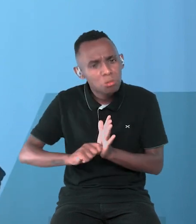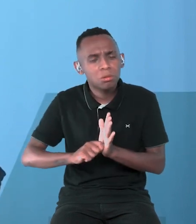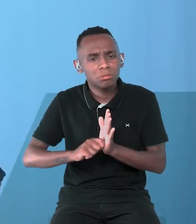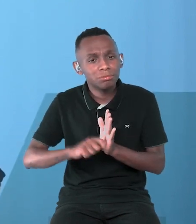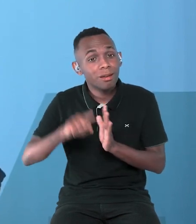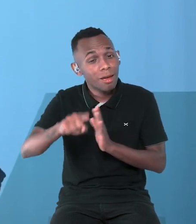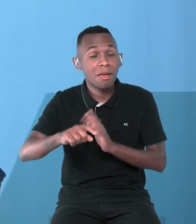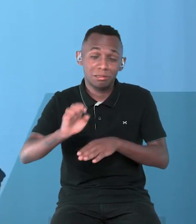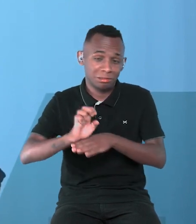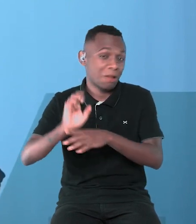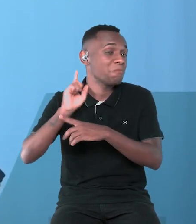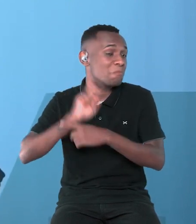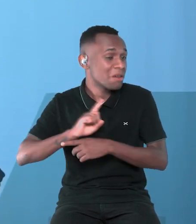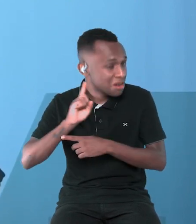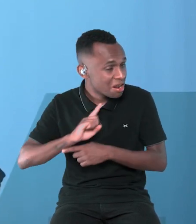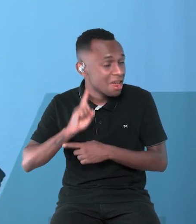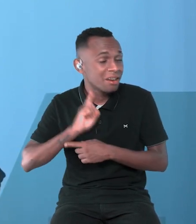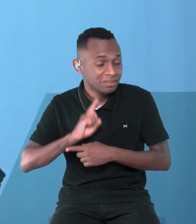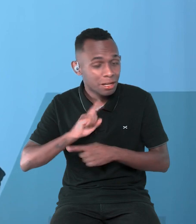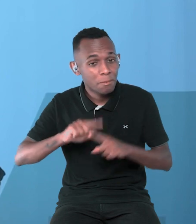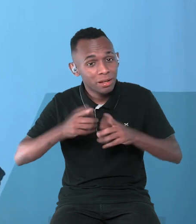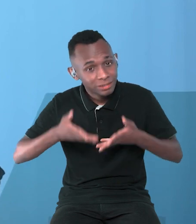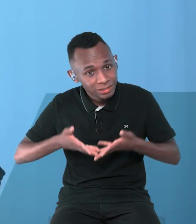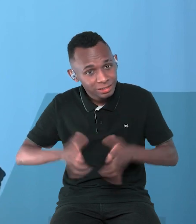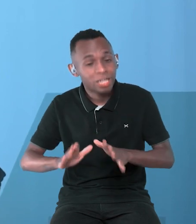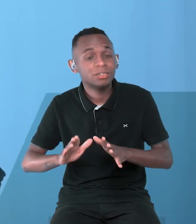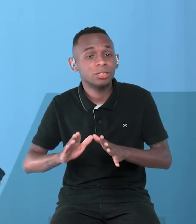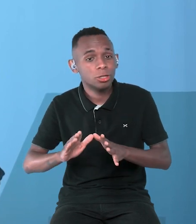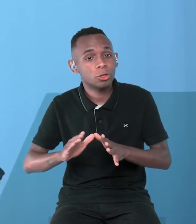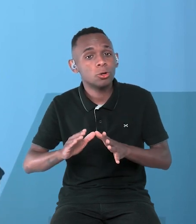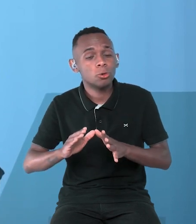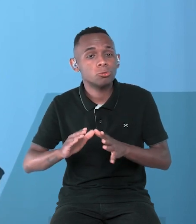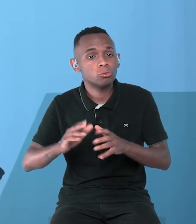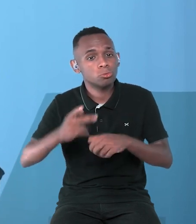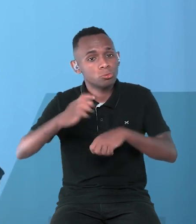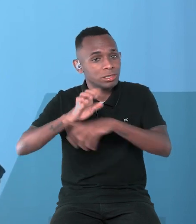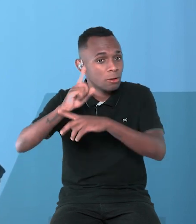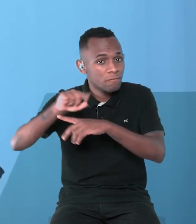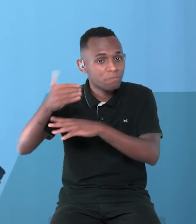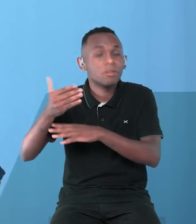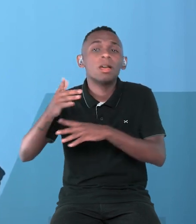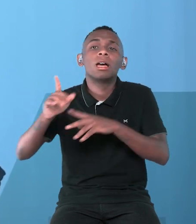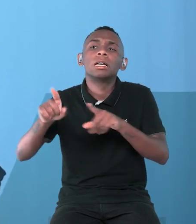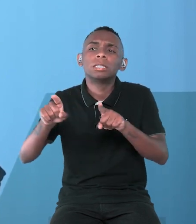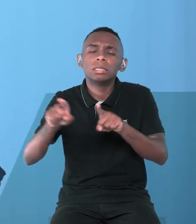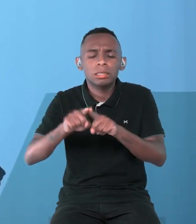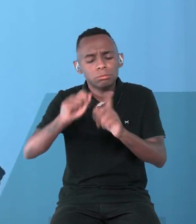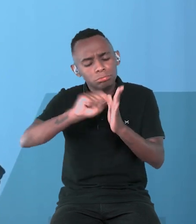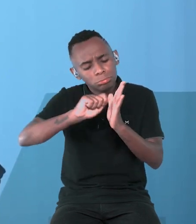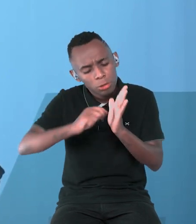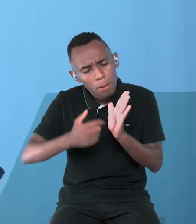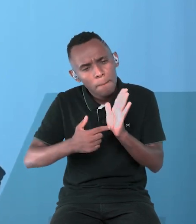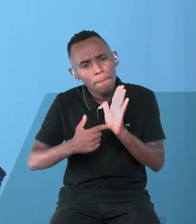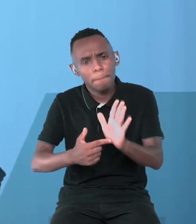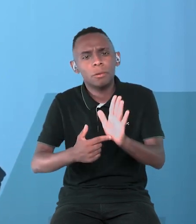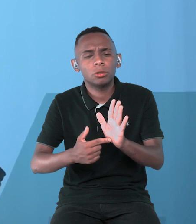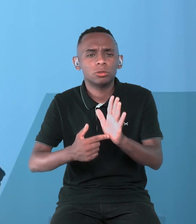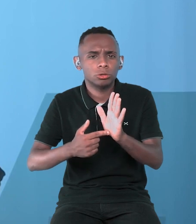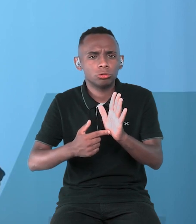uma mineira nascida no Ceará. Tem as seguintes publicações: Jogo de Cintura, Jogo